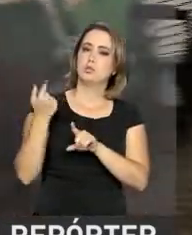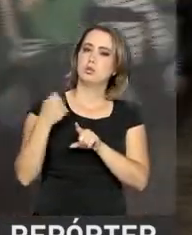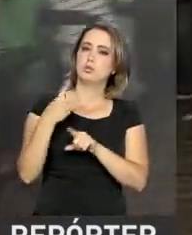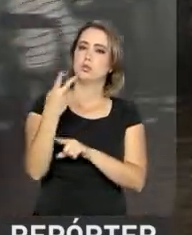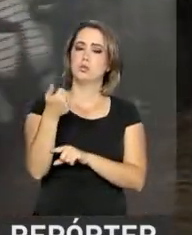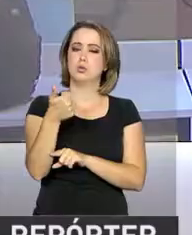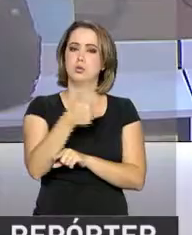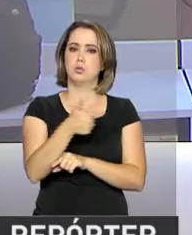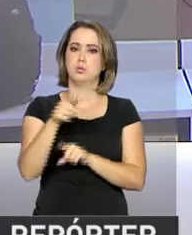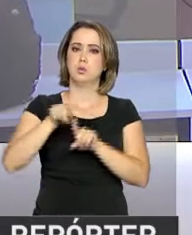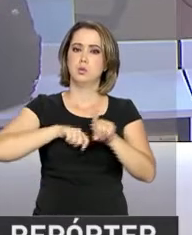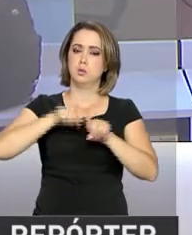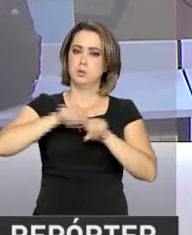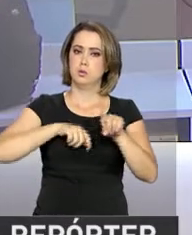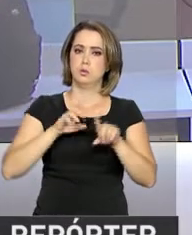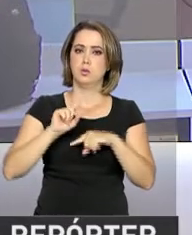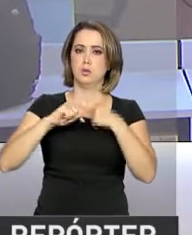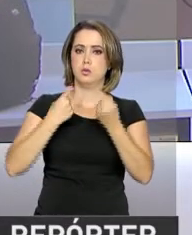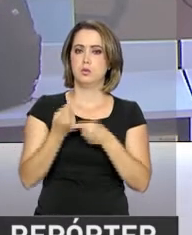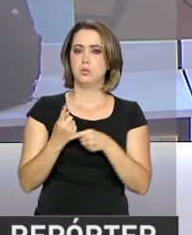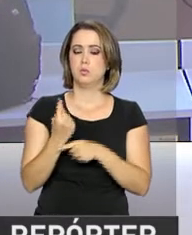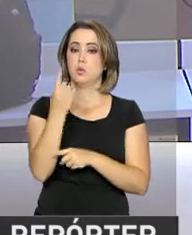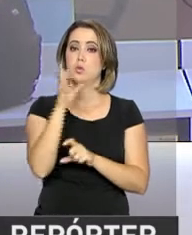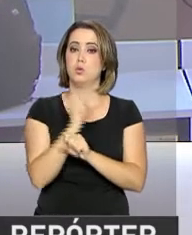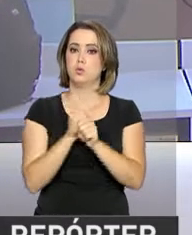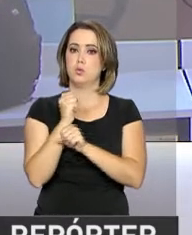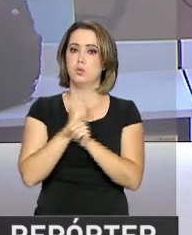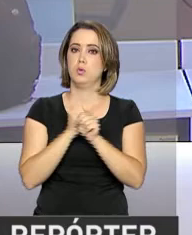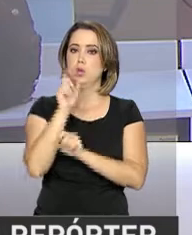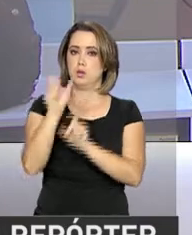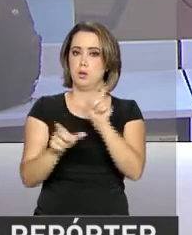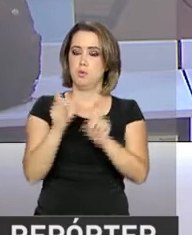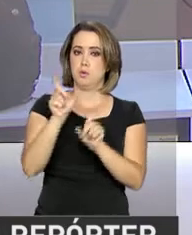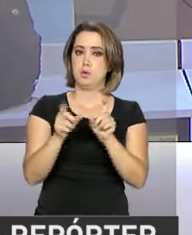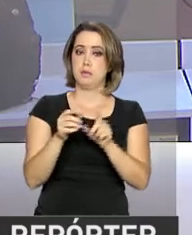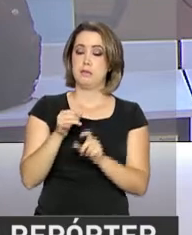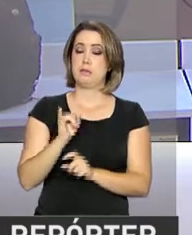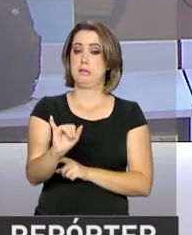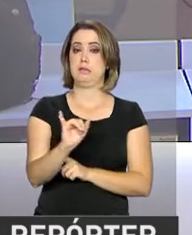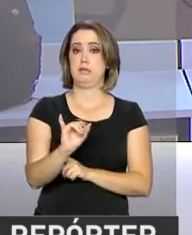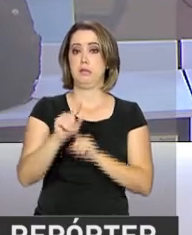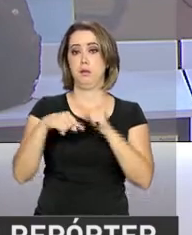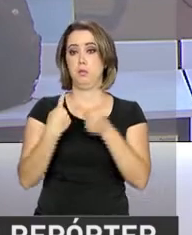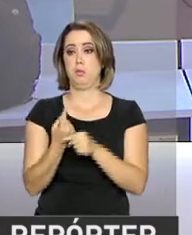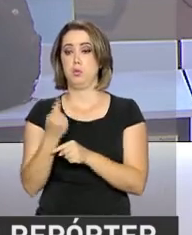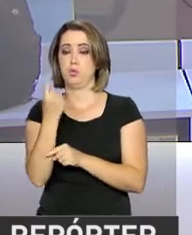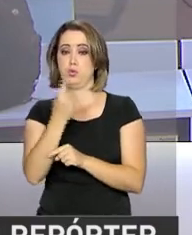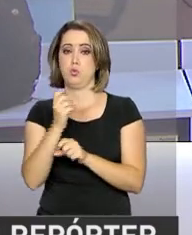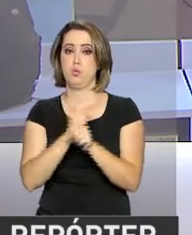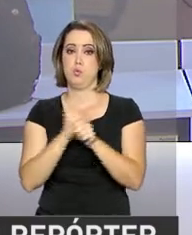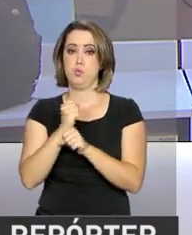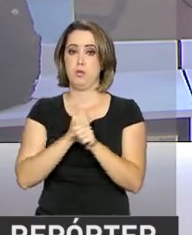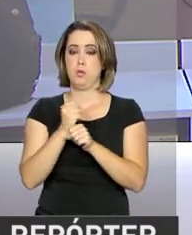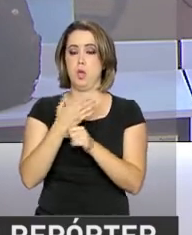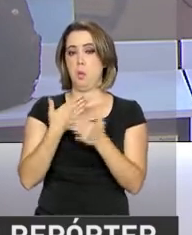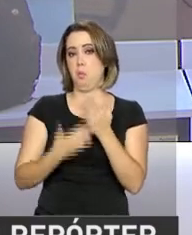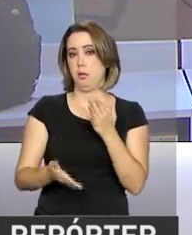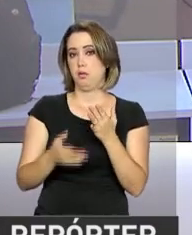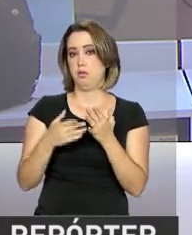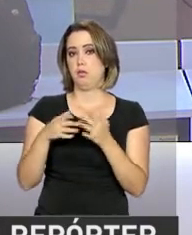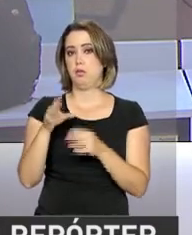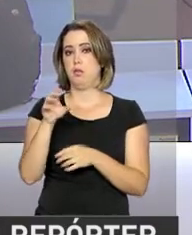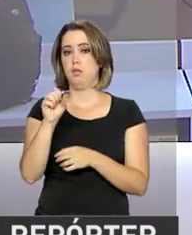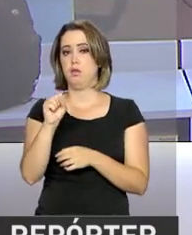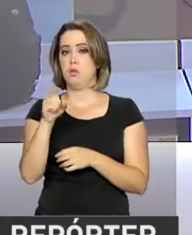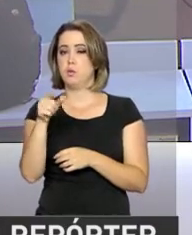12 meses só depois de um ano o empregador se depois de um ano o empregador parar de cobrar os extras o valor médio